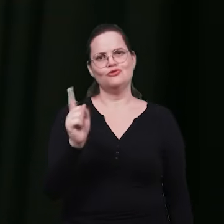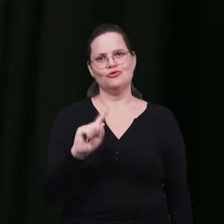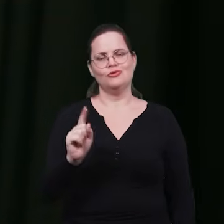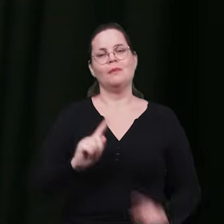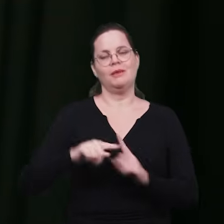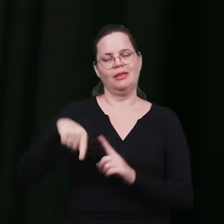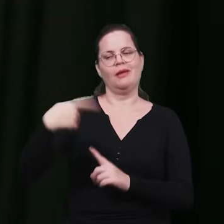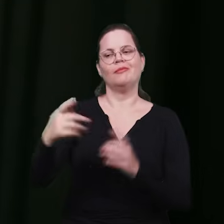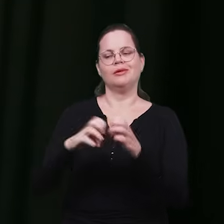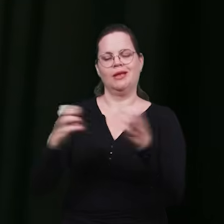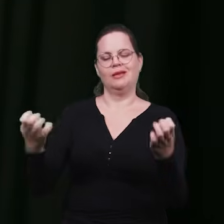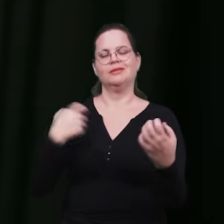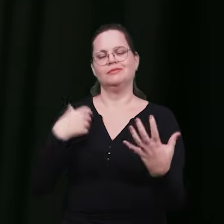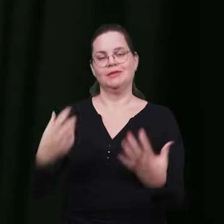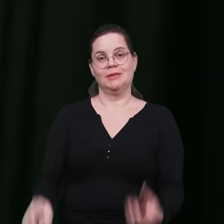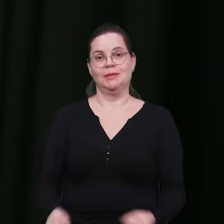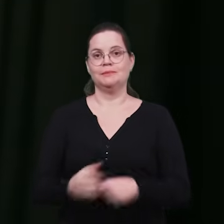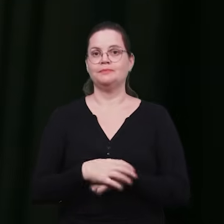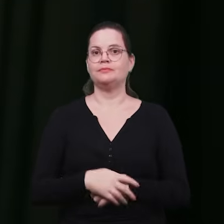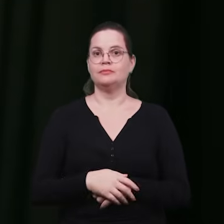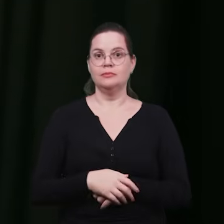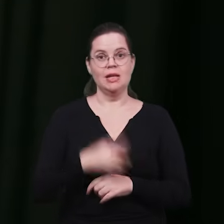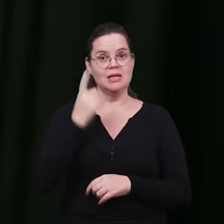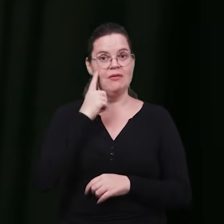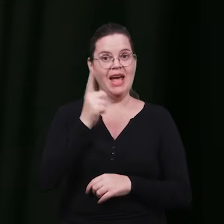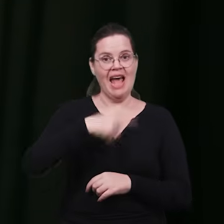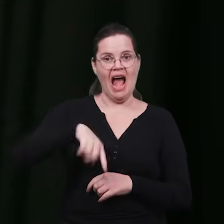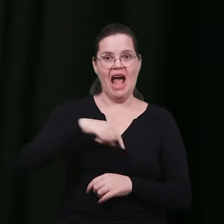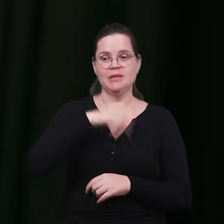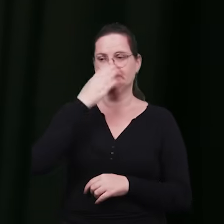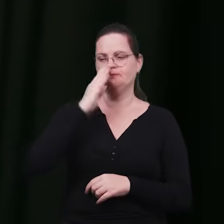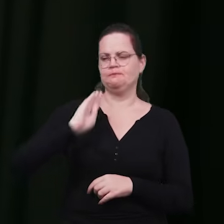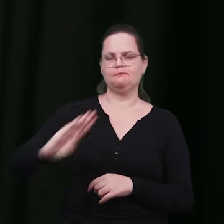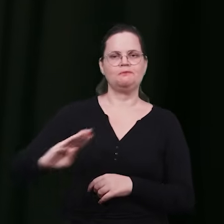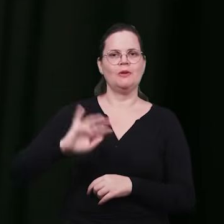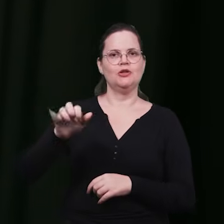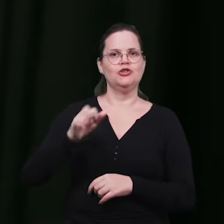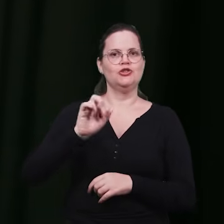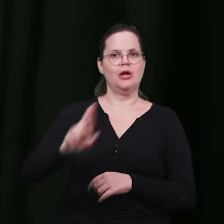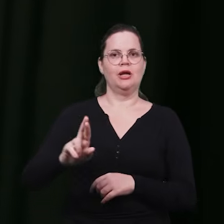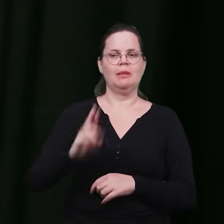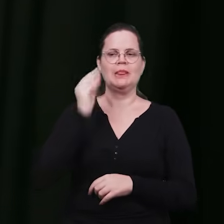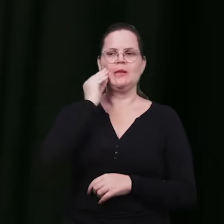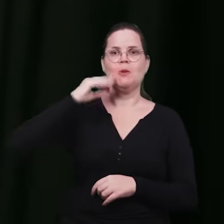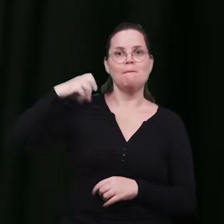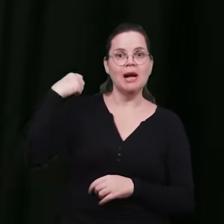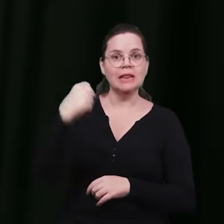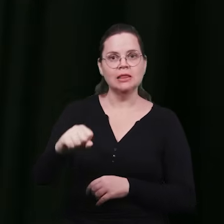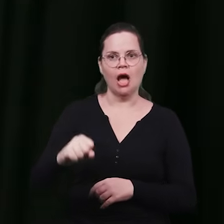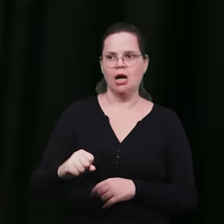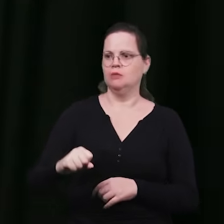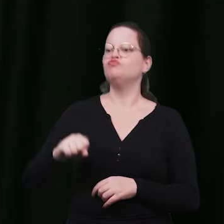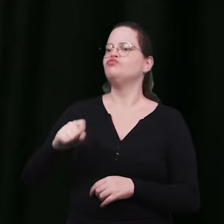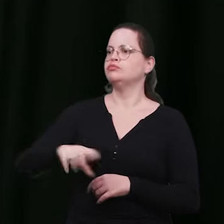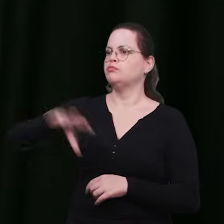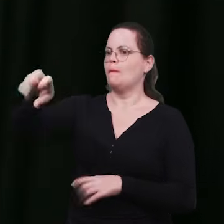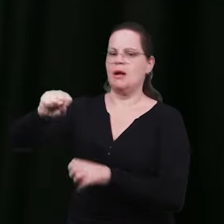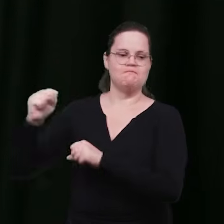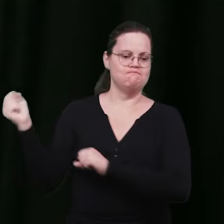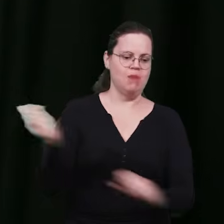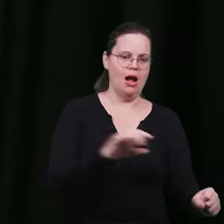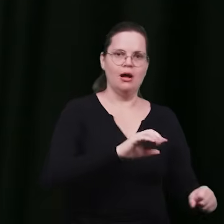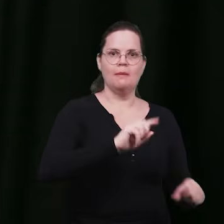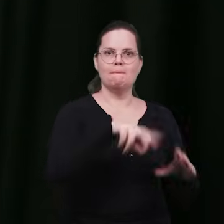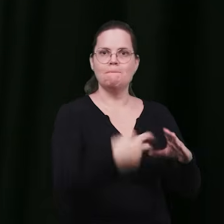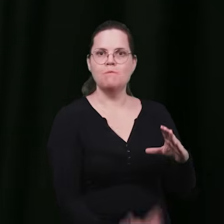ponto de julgar Jeremias no calabouço. Eles queriam até matar Jeremias. Até o Senhor Jesus já tinha falado